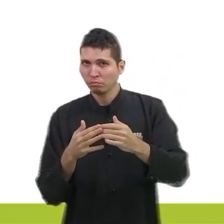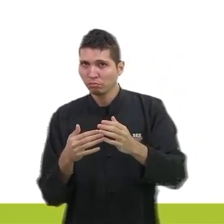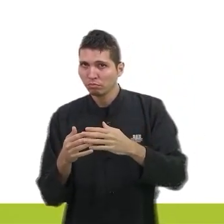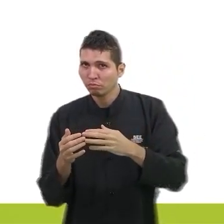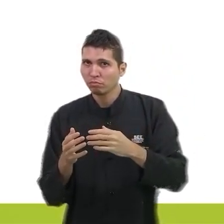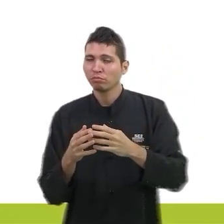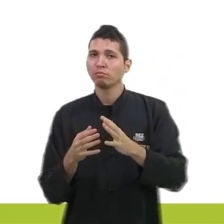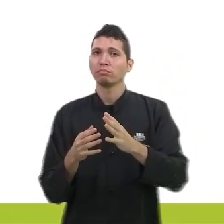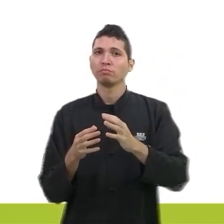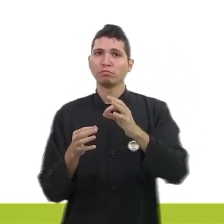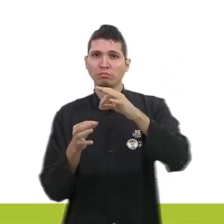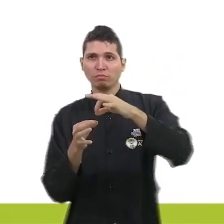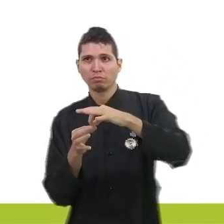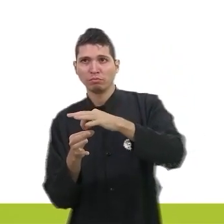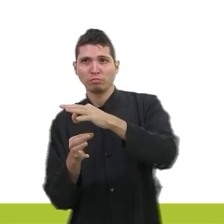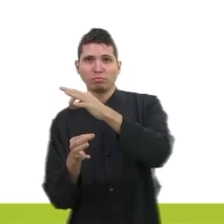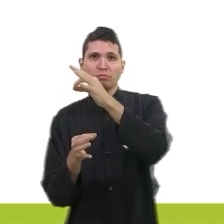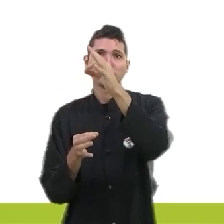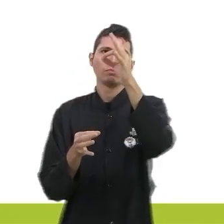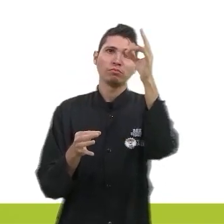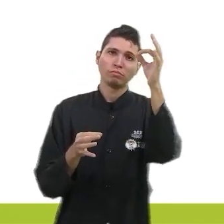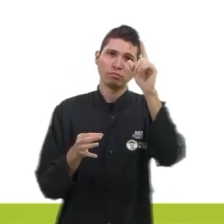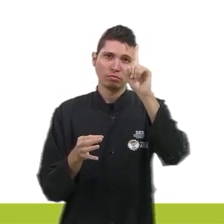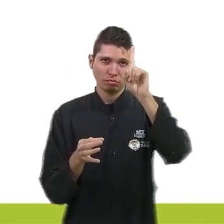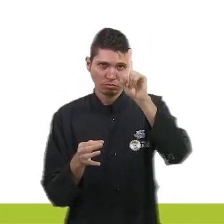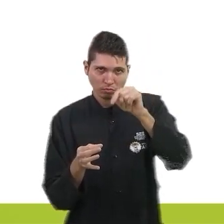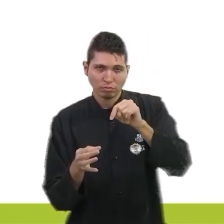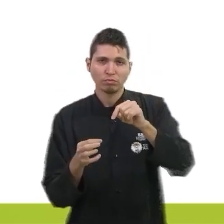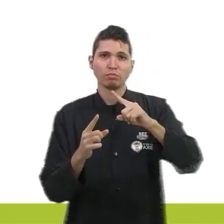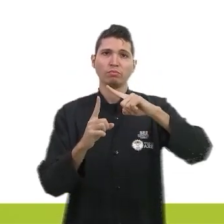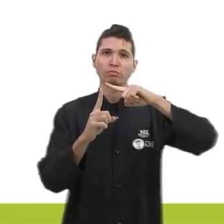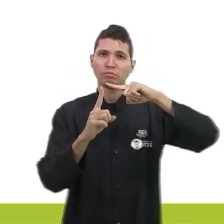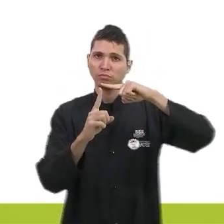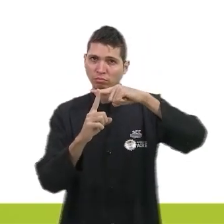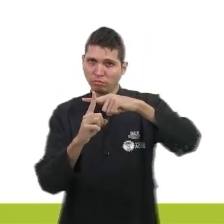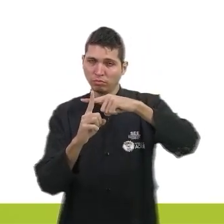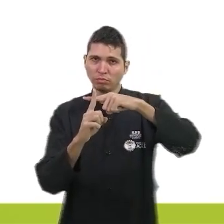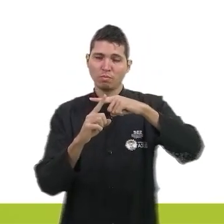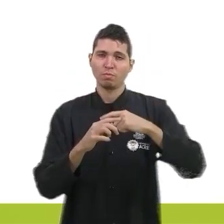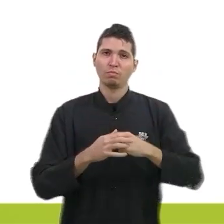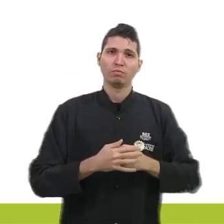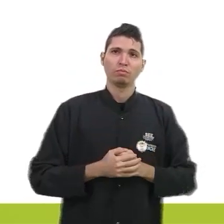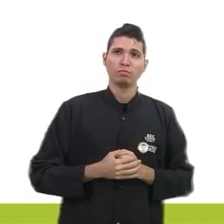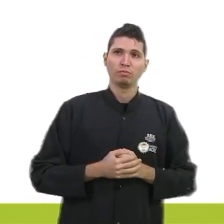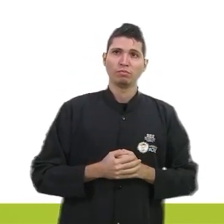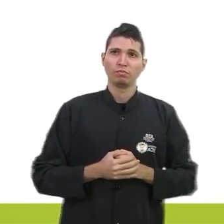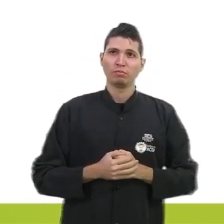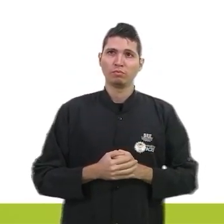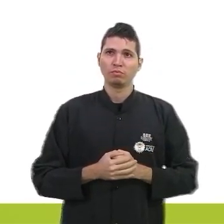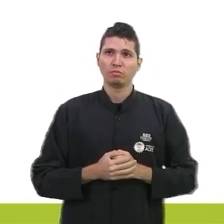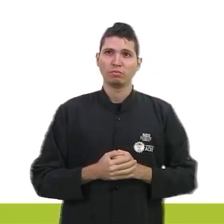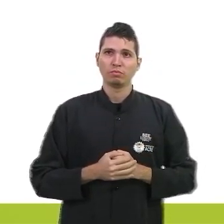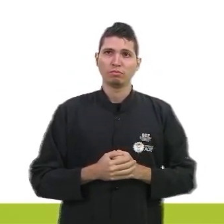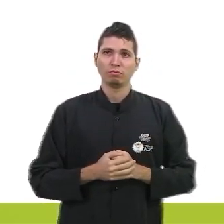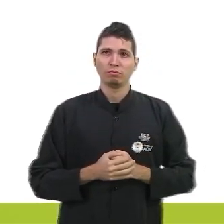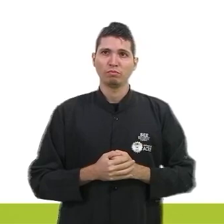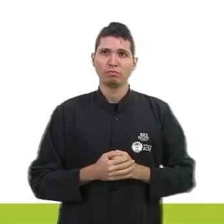medida positiva, vamos dizer assim. Então, digamos que eu peguei aqui o ponto A e marquei um ponto P aqui. Este arco